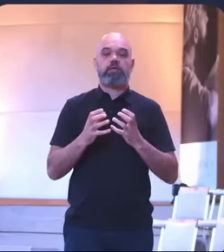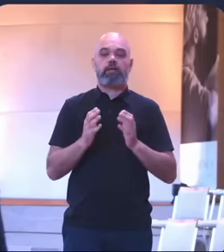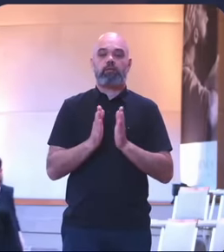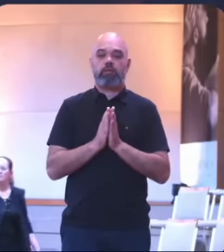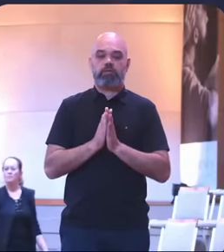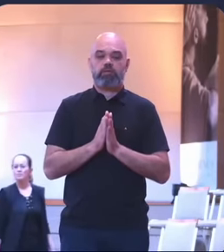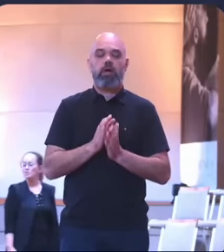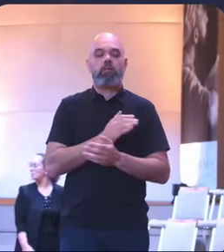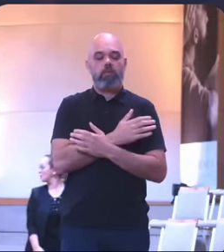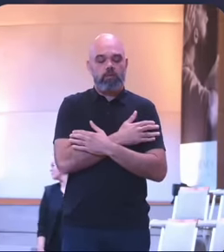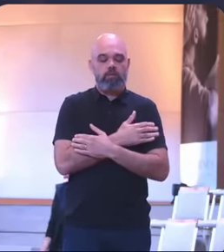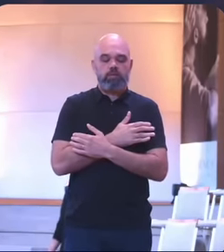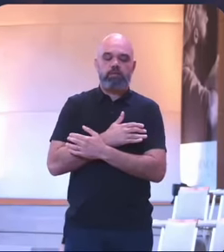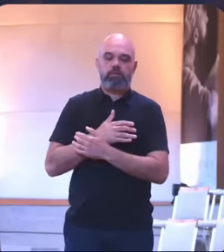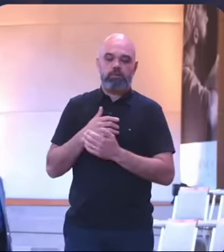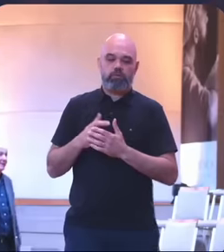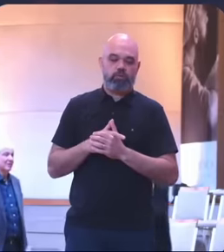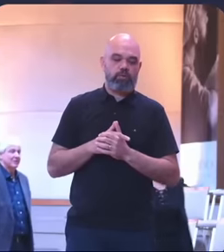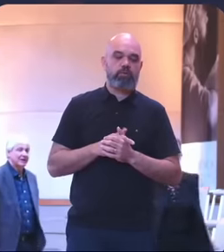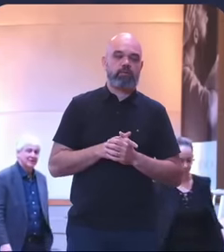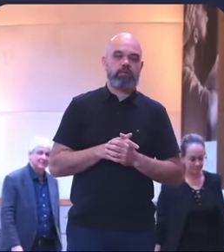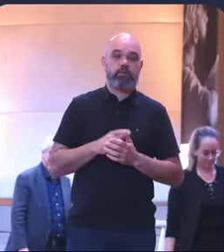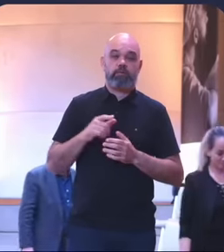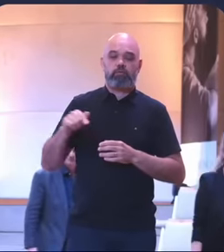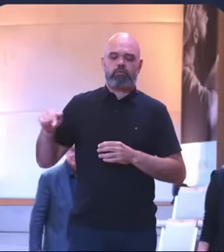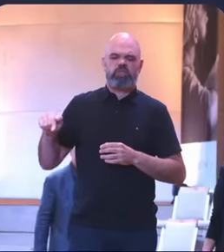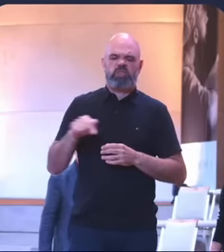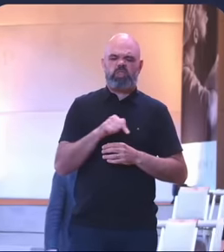dar um abraço na pessoa que está do seu lado. E que você tenha